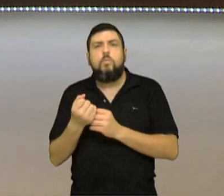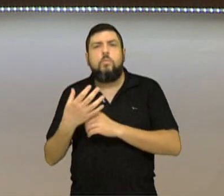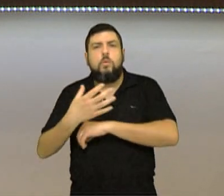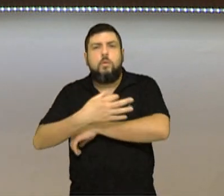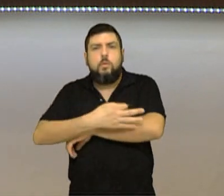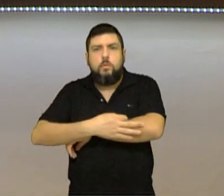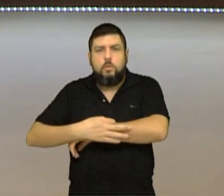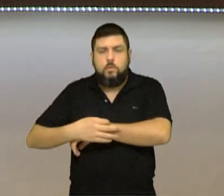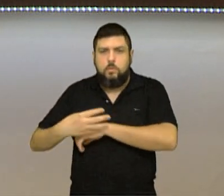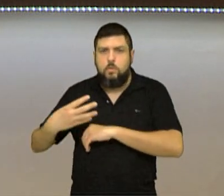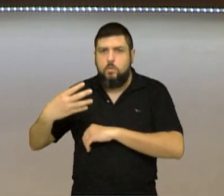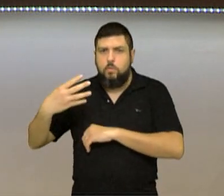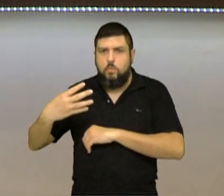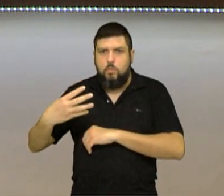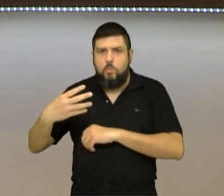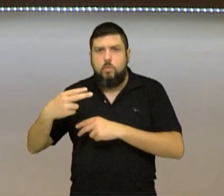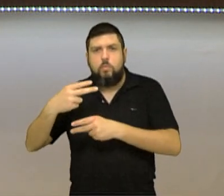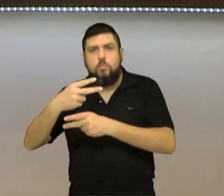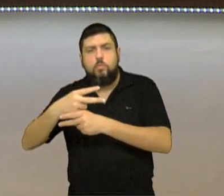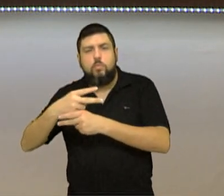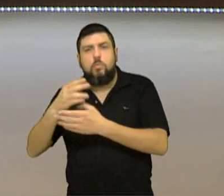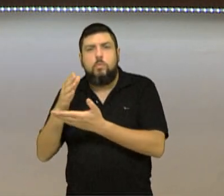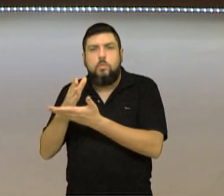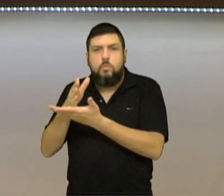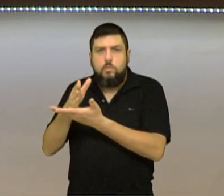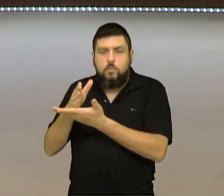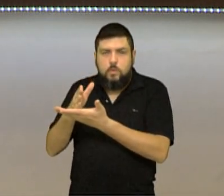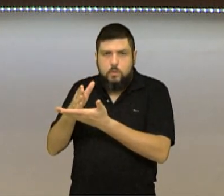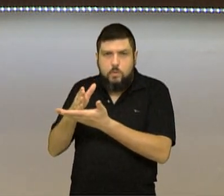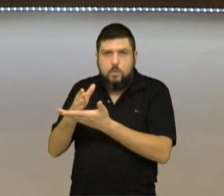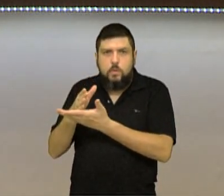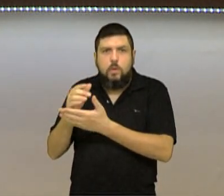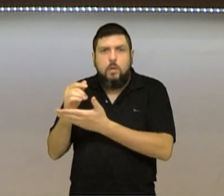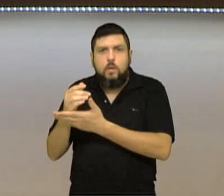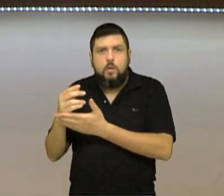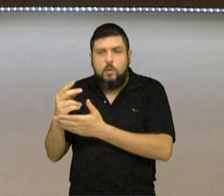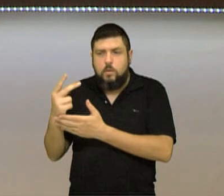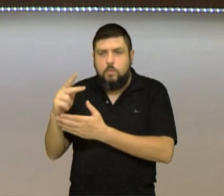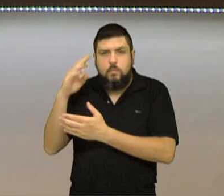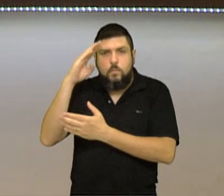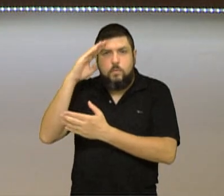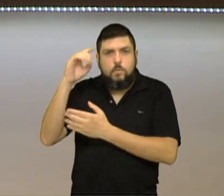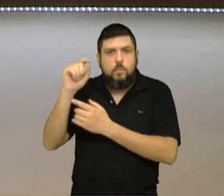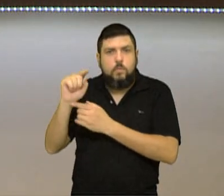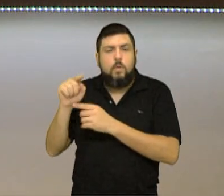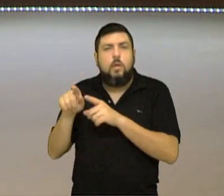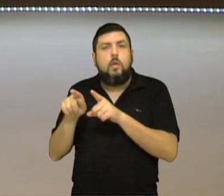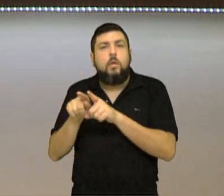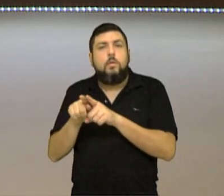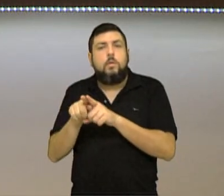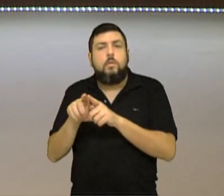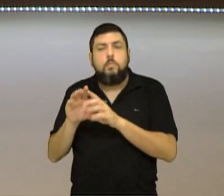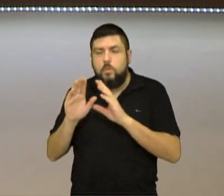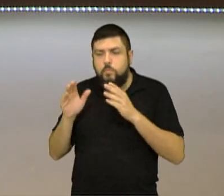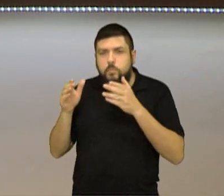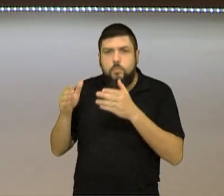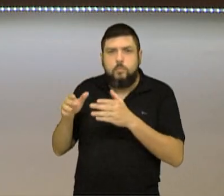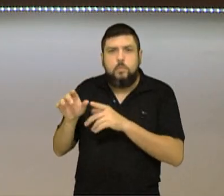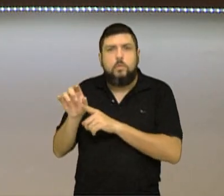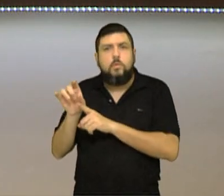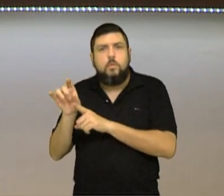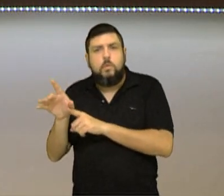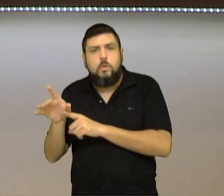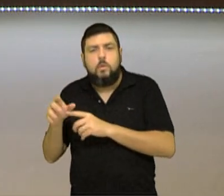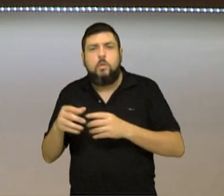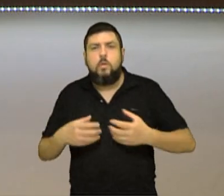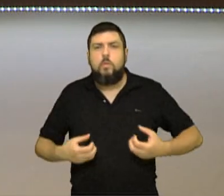com metade do número de cromossomos das células mãe e exclusiva dos gametas, ou seja, espermatozoides, óvulos,